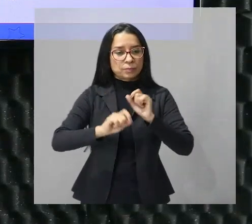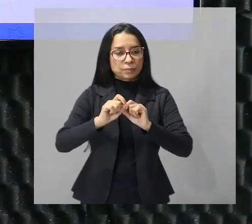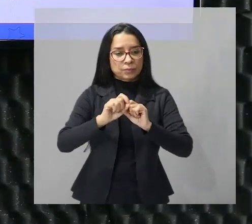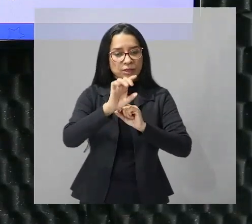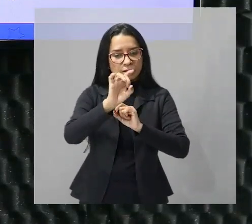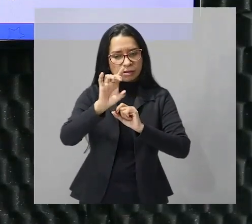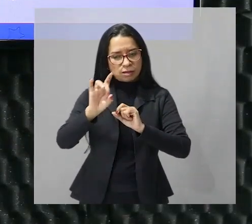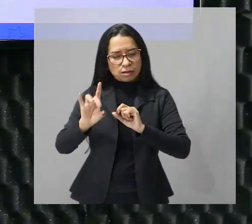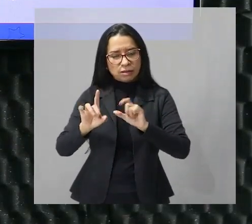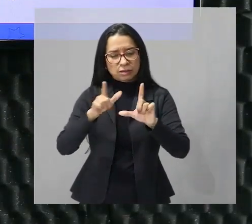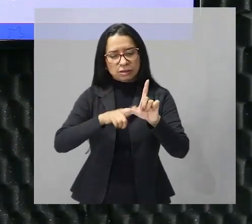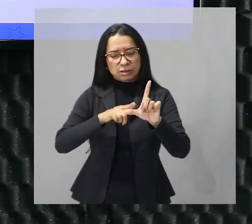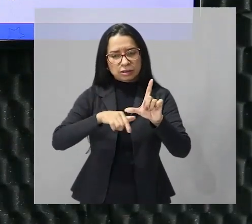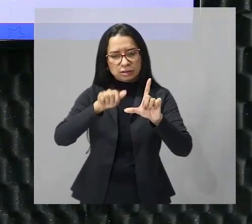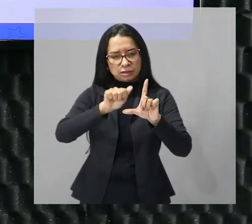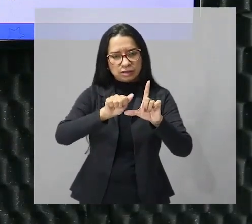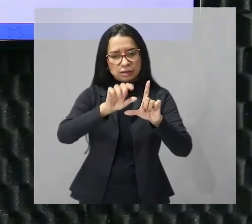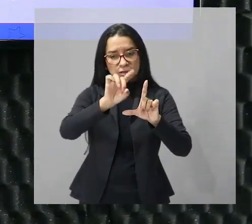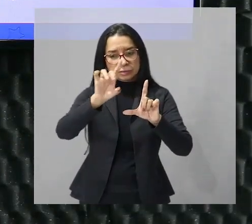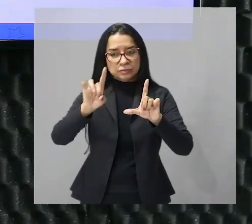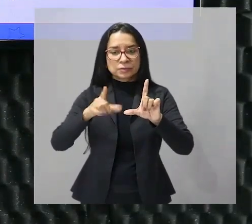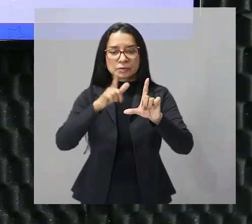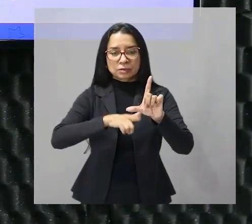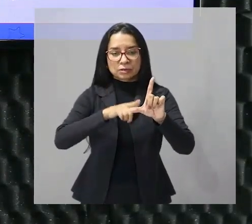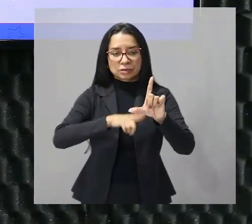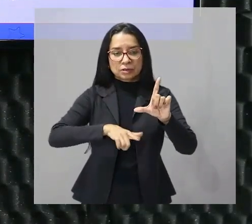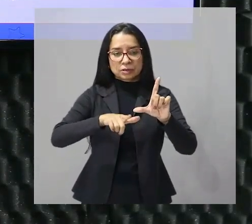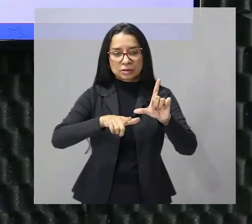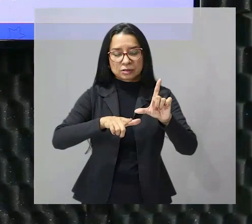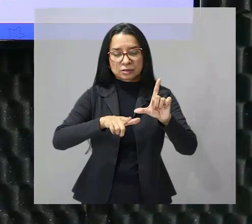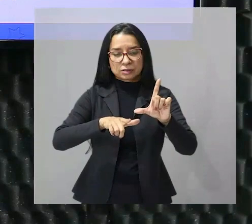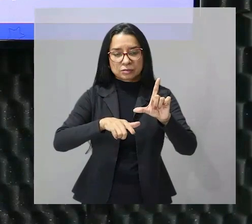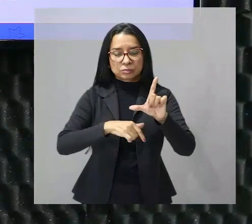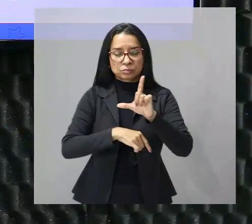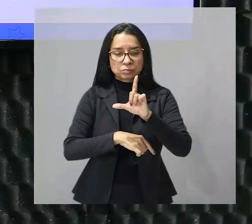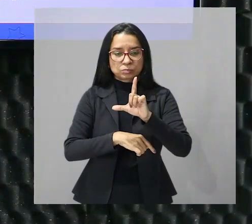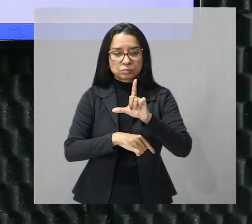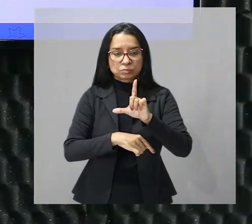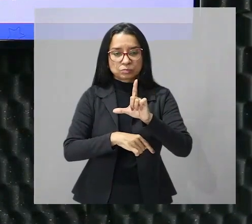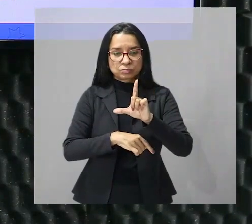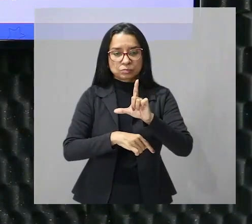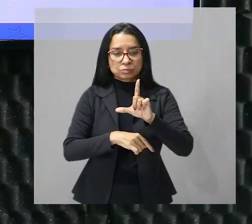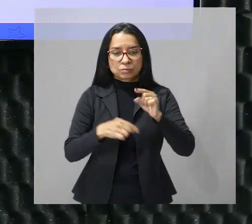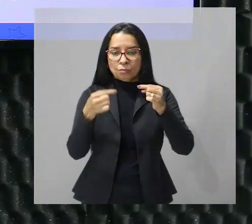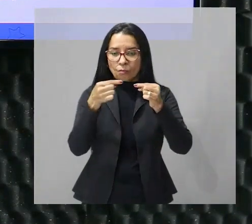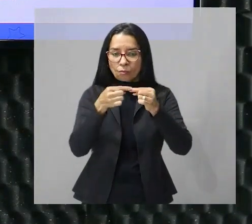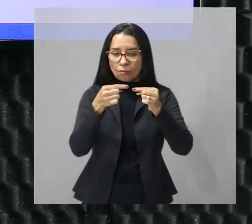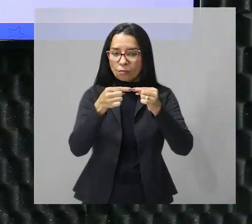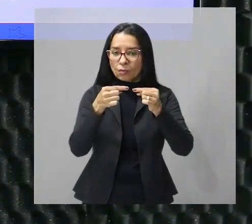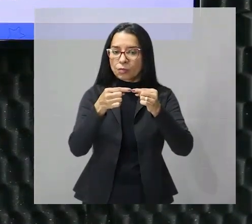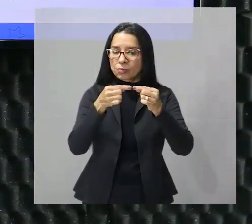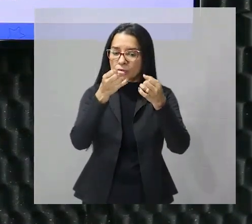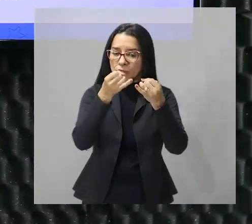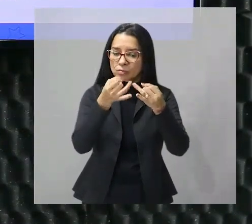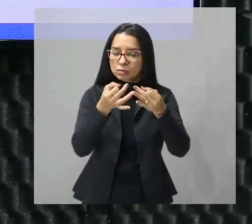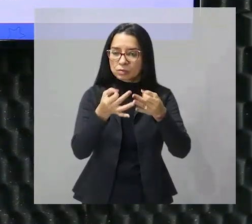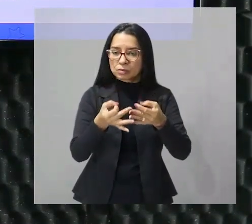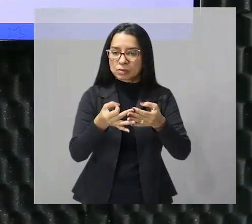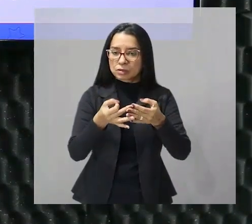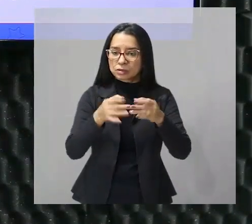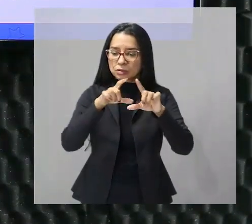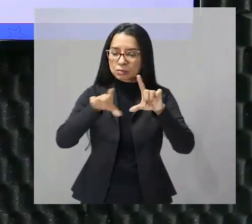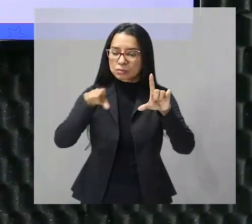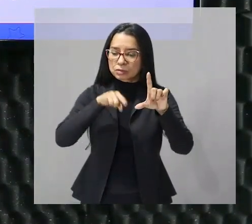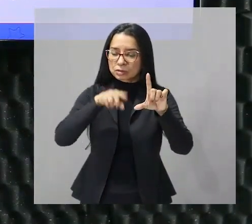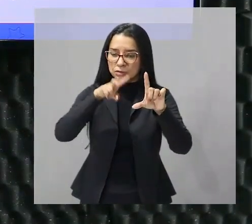Cada letrinha dessas aqui que a gente está mencionando, em cada expressão dessa que está aparecendo aqui, tem a sua explicação ao longo da